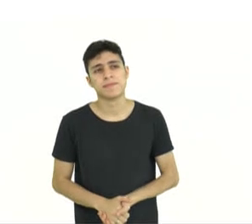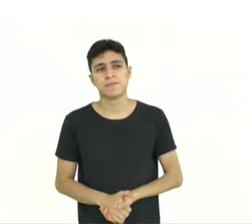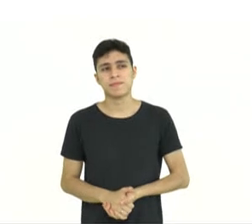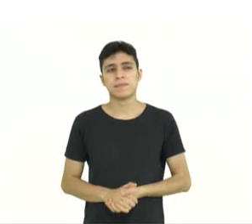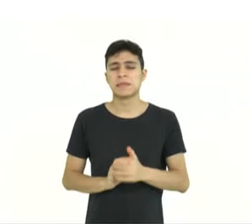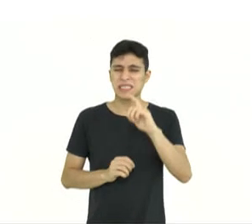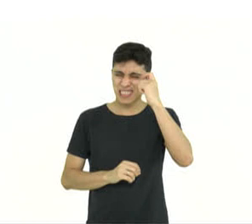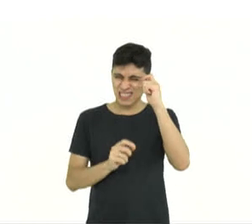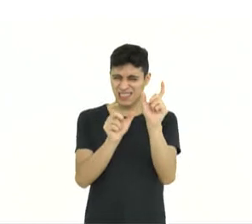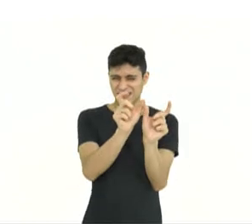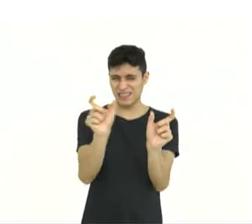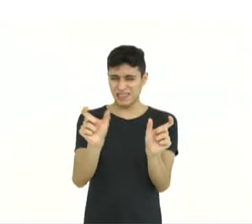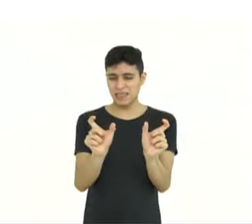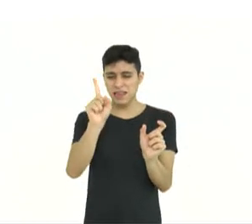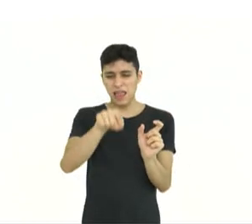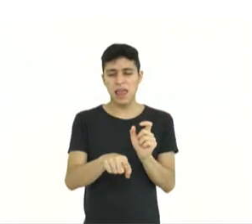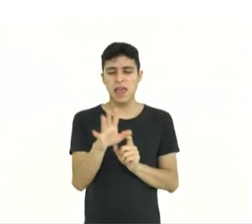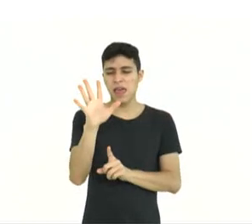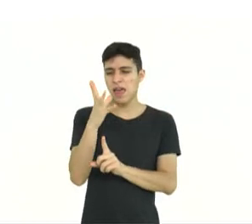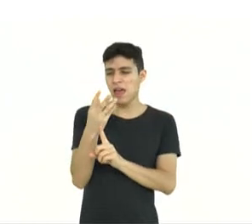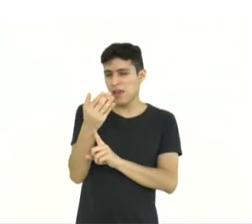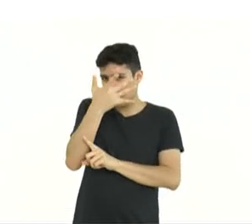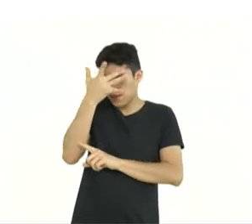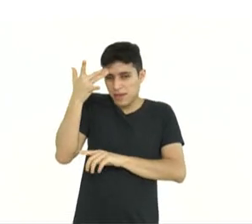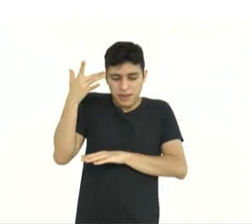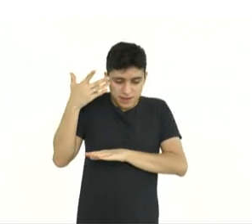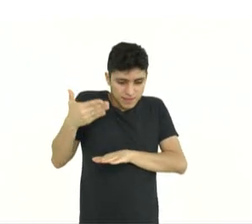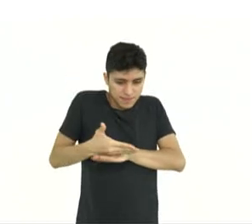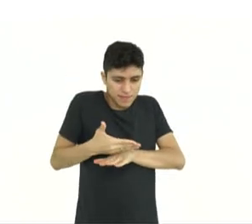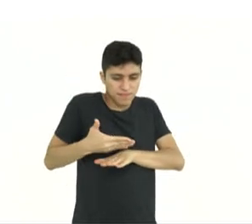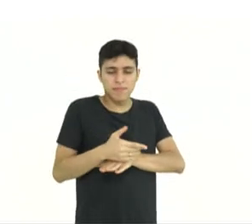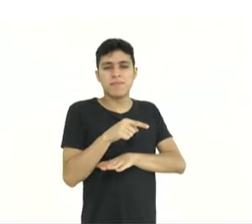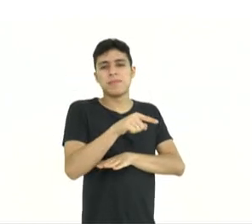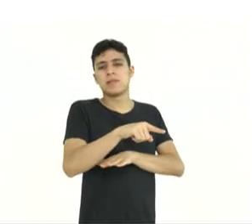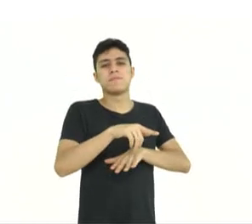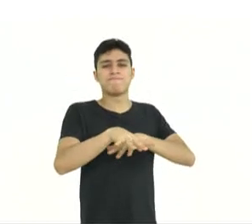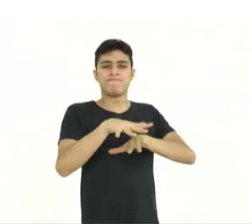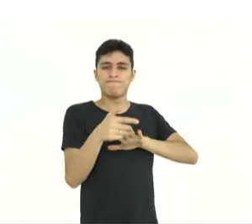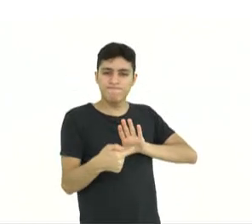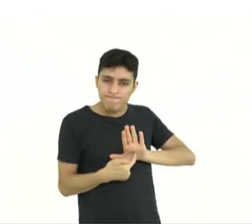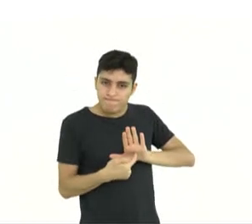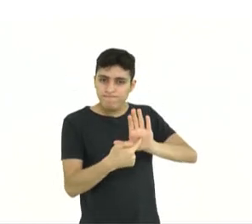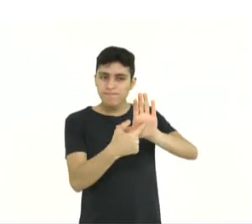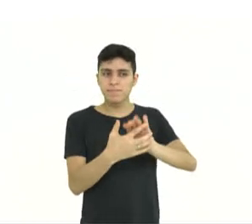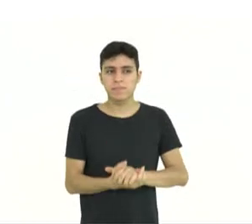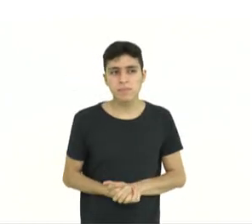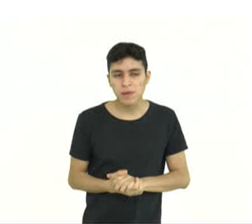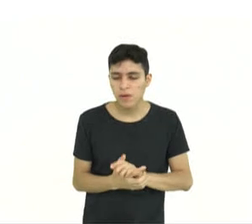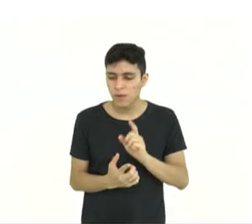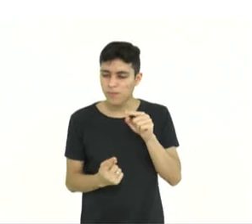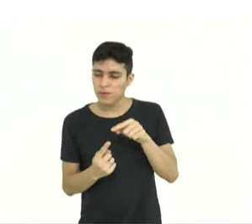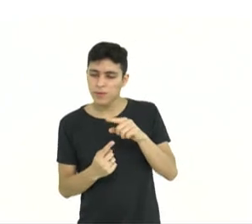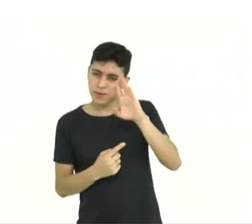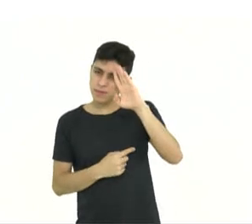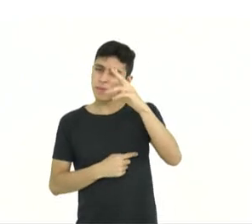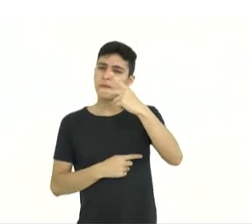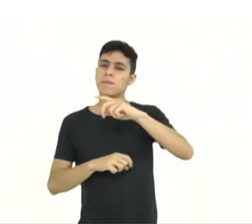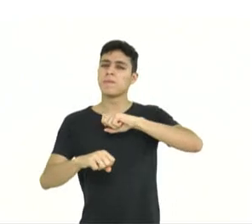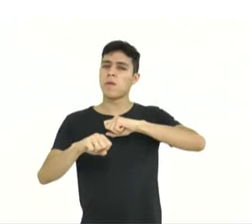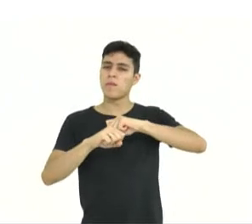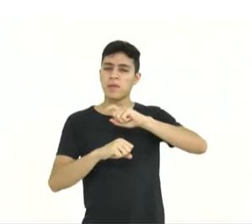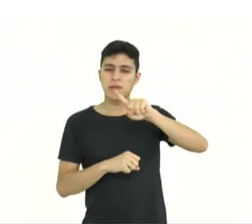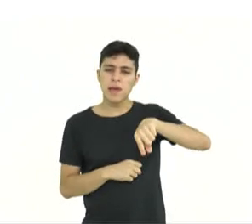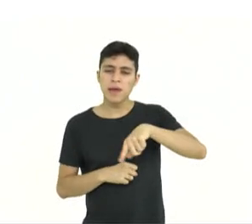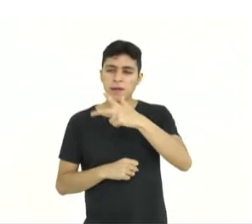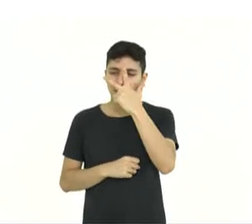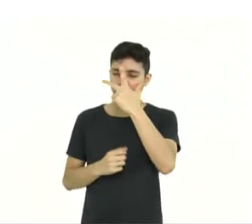o leite um boné e best movies or né o objetivo principal era